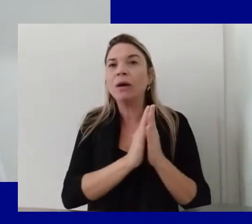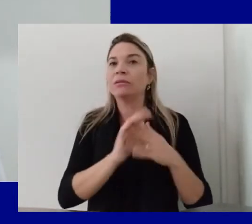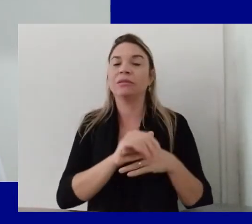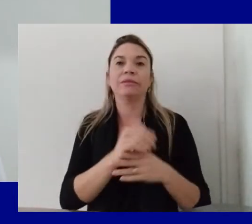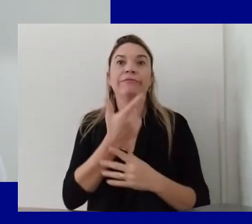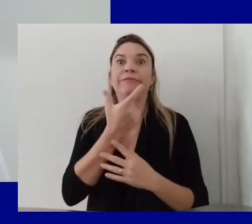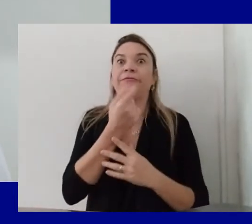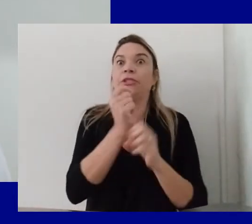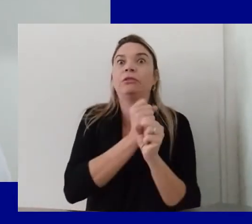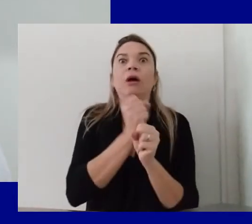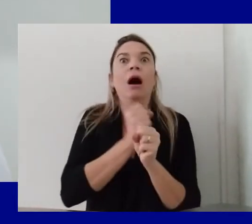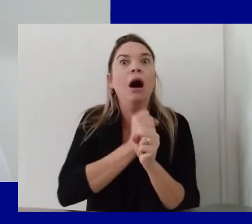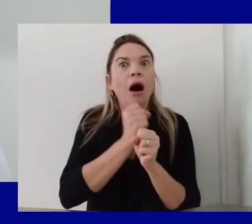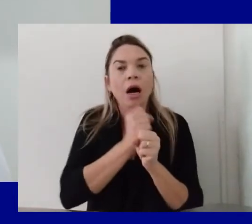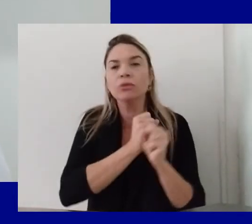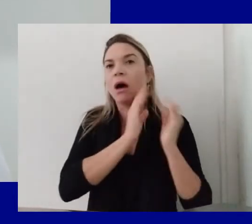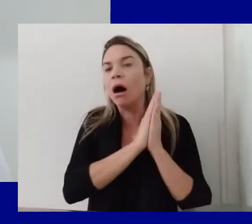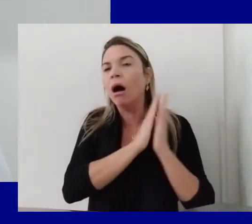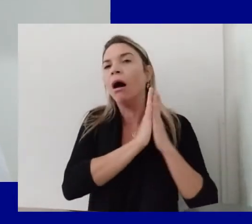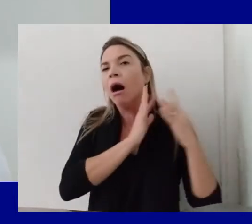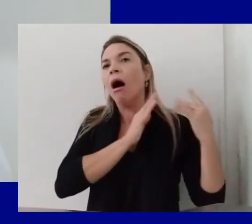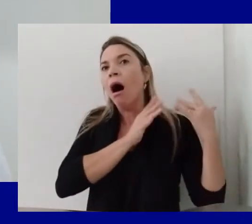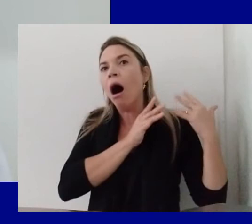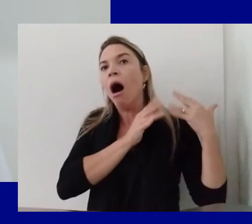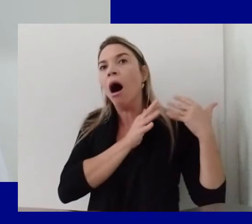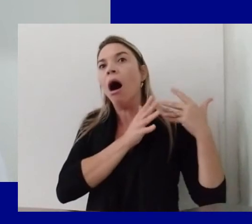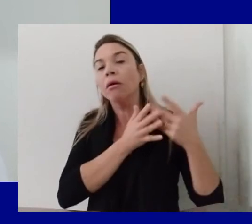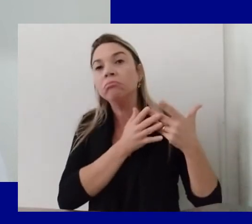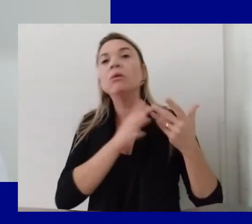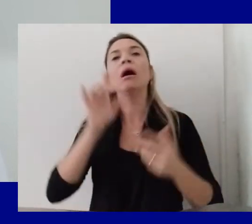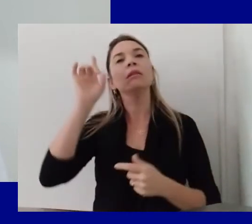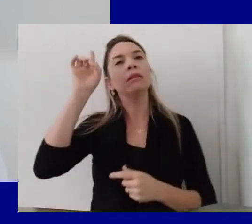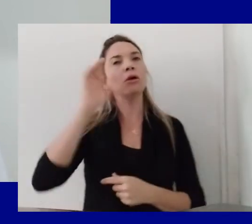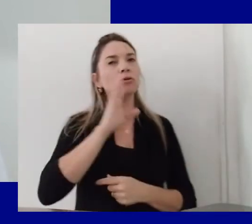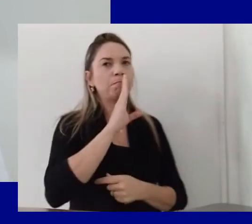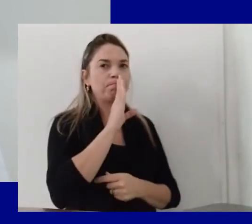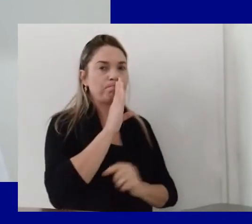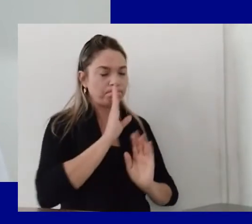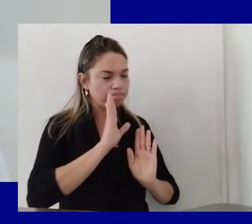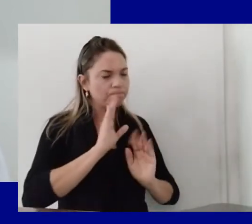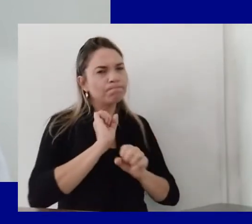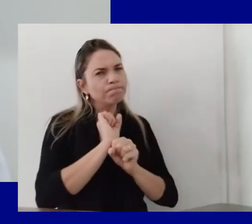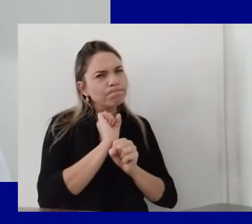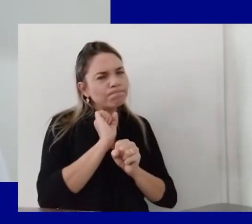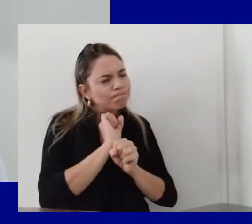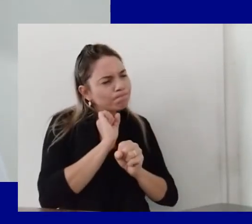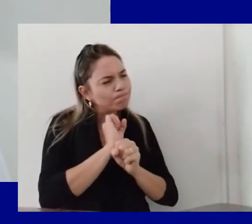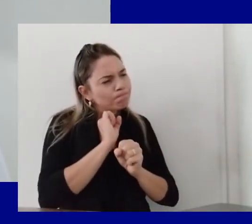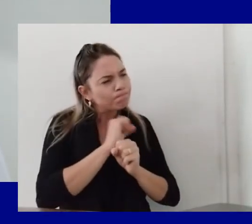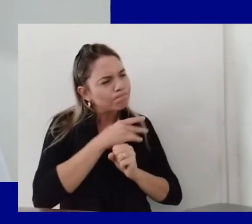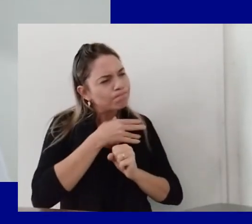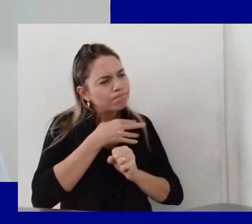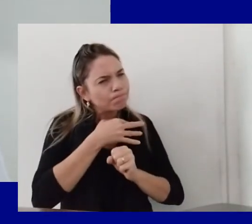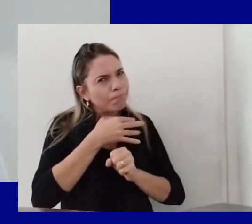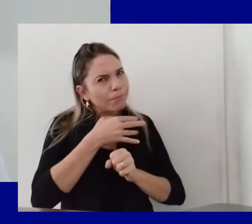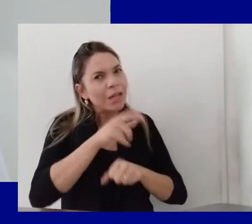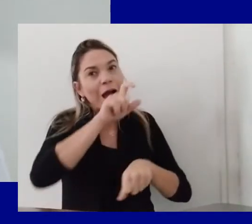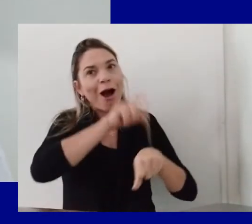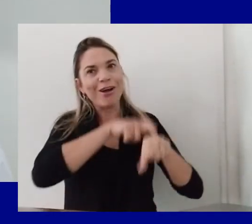décadas. Deus não estava ausente. Deus estava agindo na vida daquela família, daquela